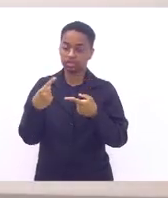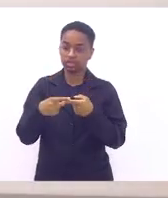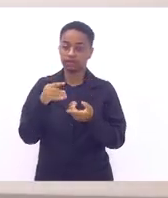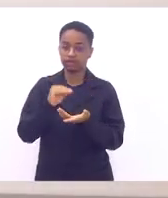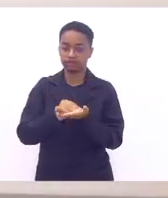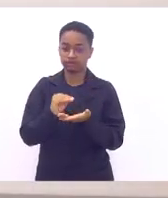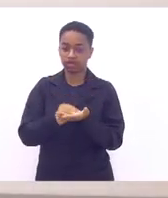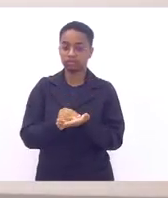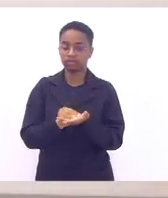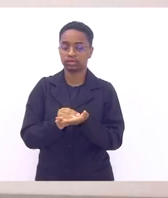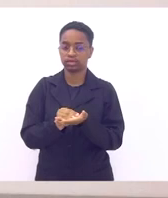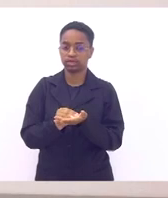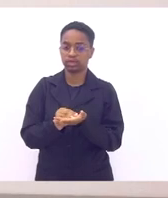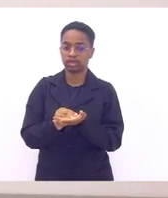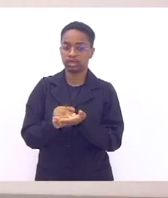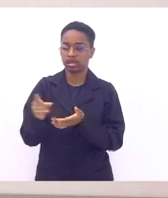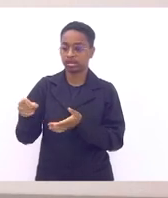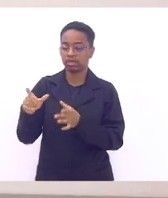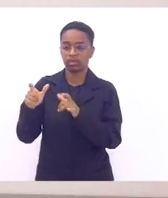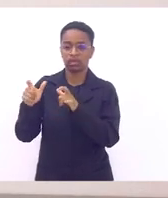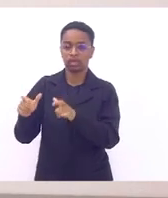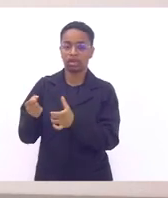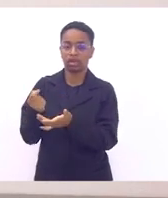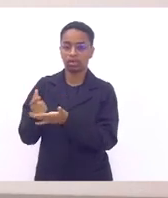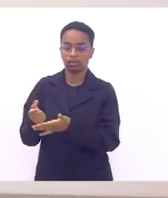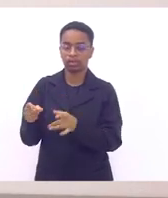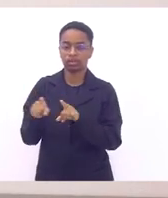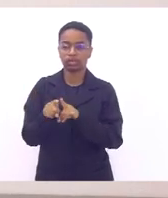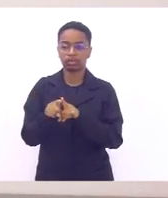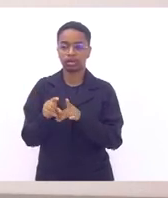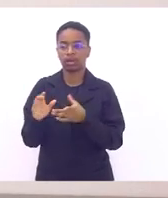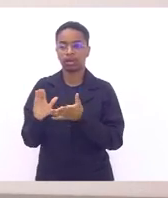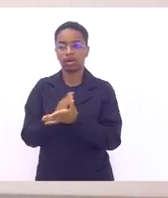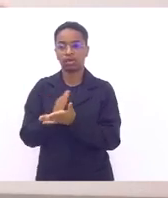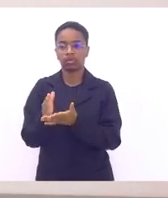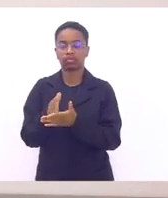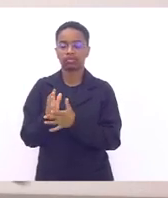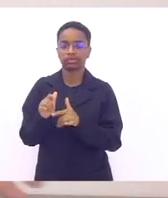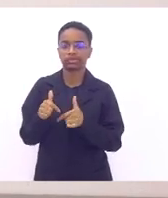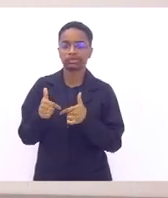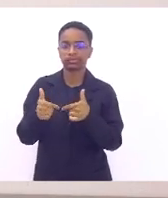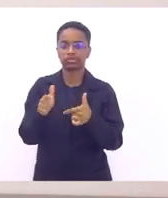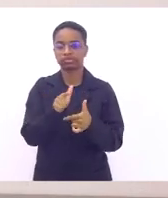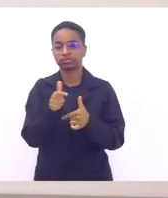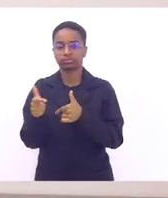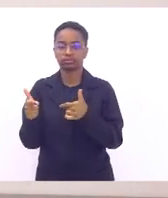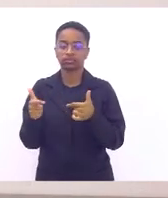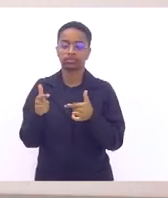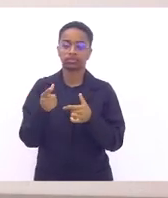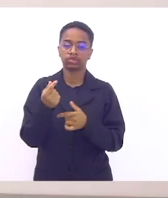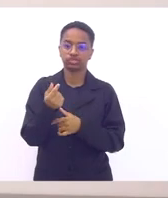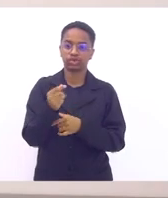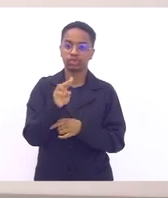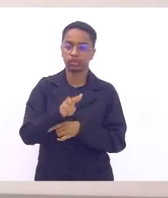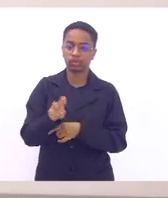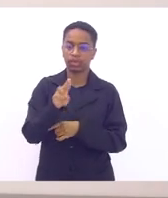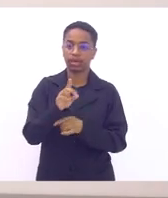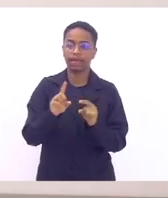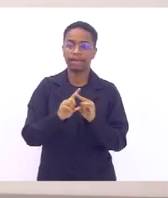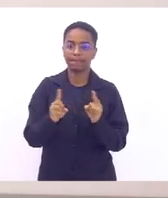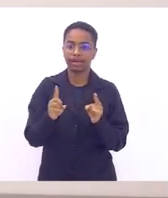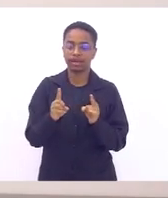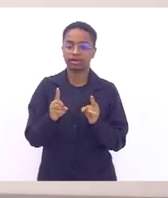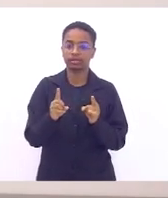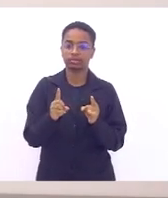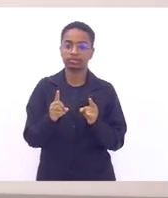fornecedor, de condições. Alguns já faziam o trabalho, né, com outros recursos, não usaram recursos, mas já estão fazendo por conta